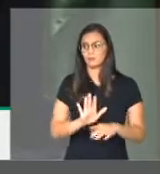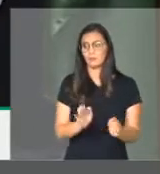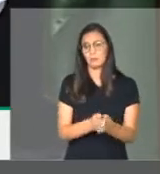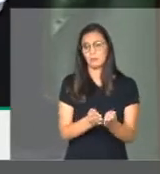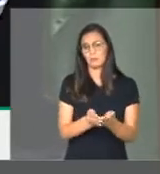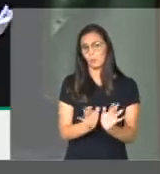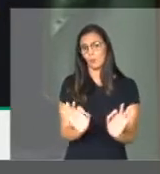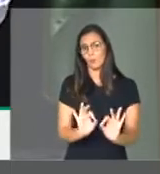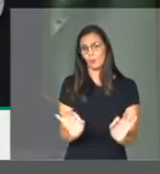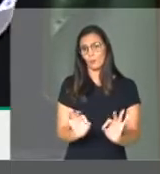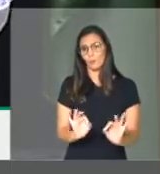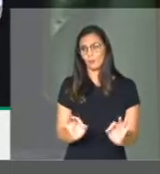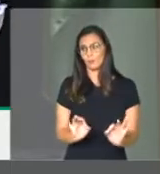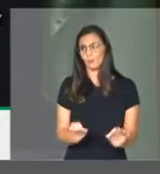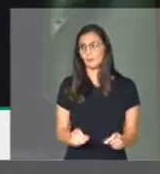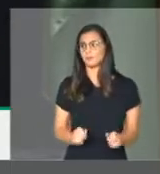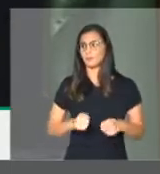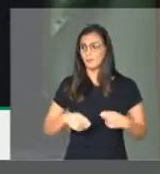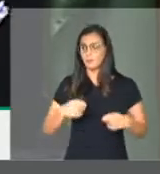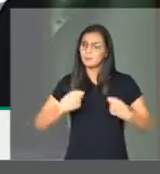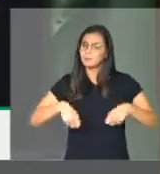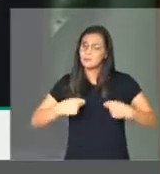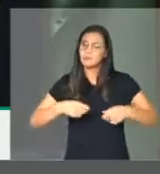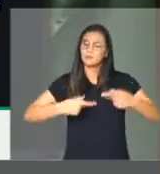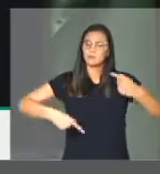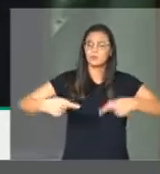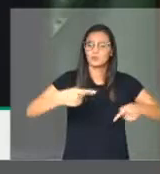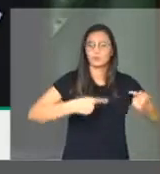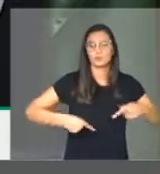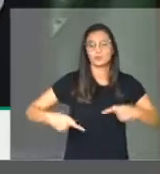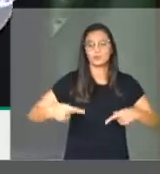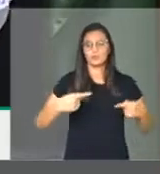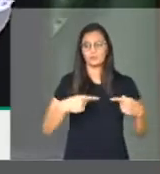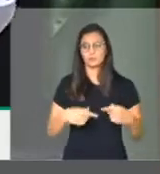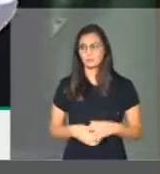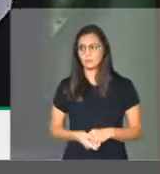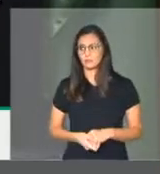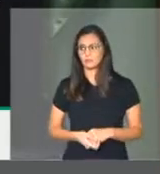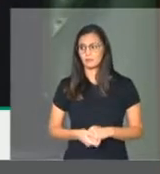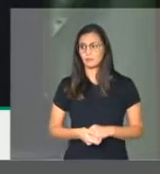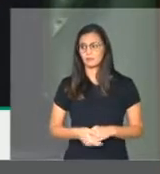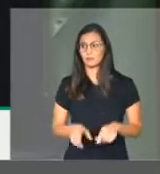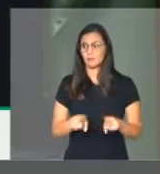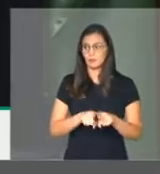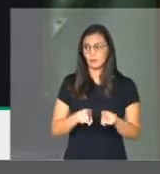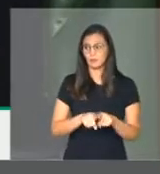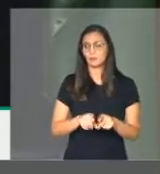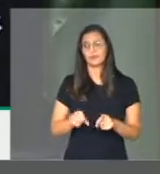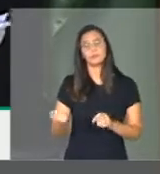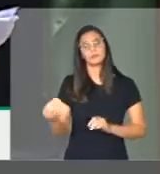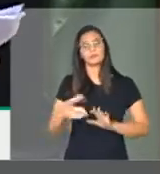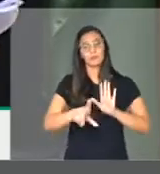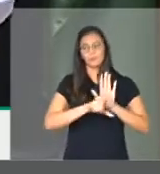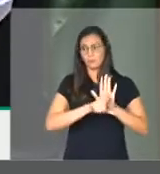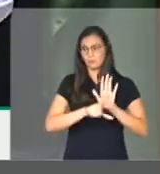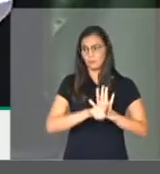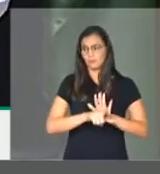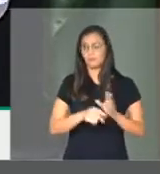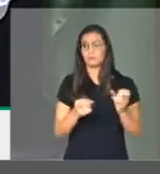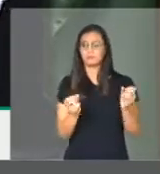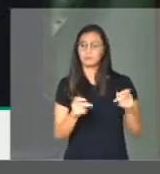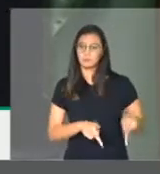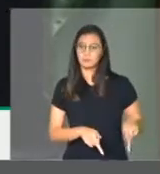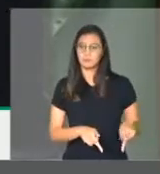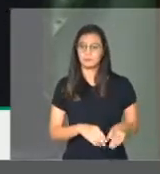nesse debate. Temos, sim, um debate a ser feito sobre a previdência social, sobre os privilégios